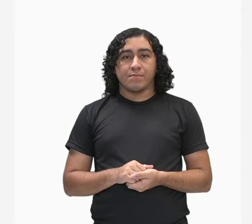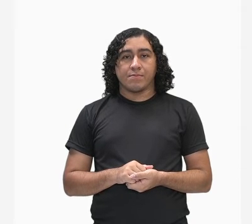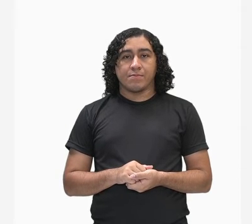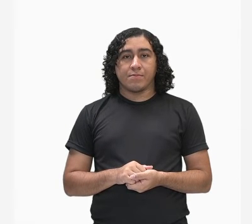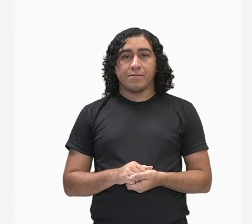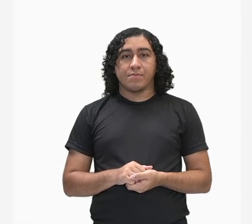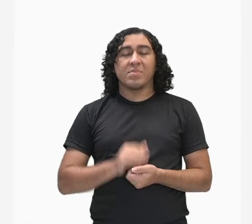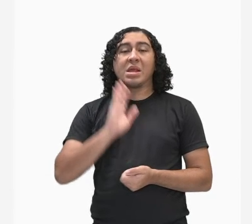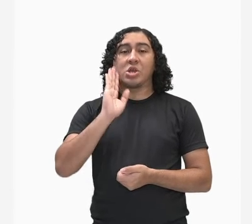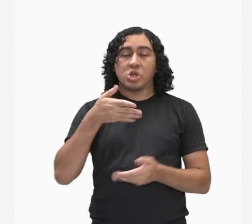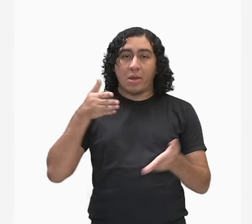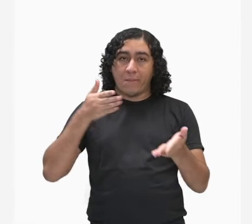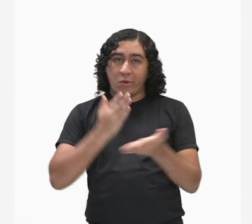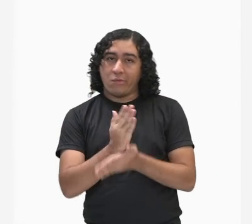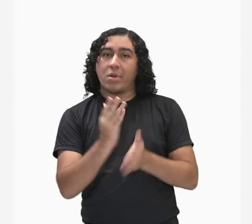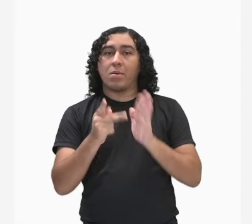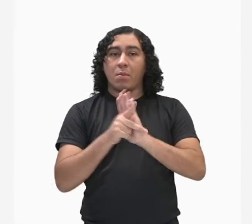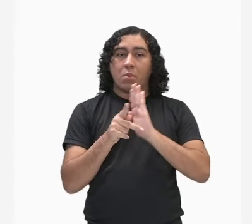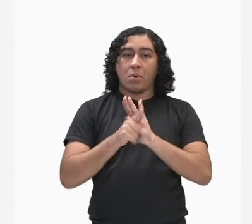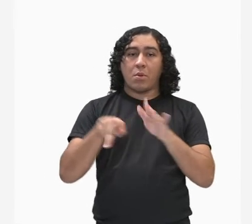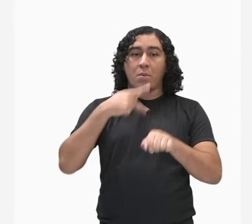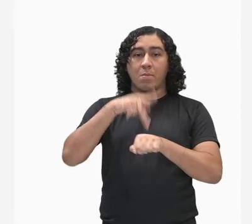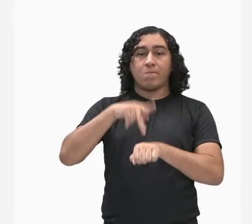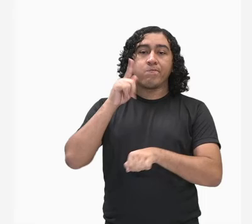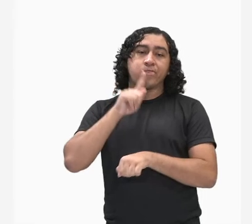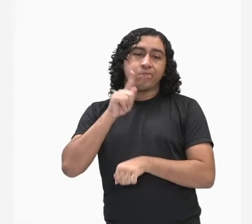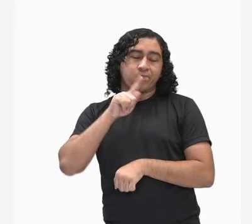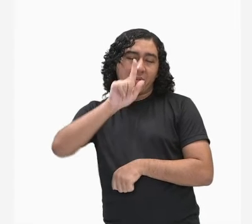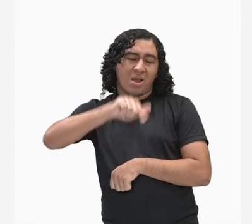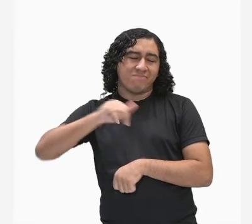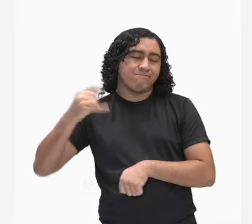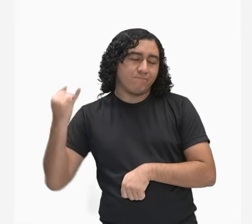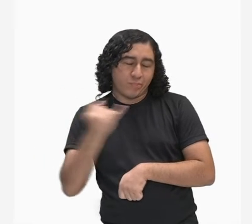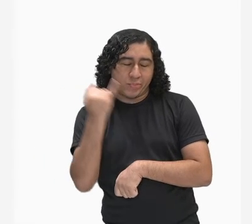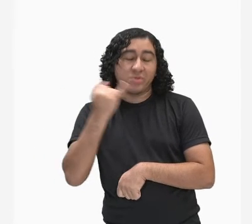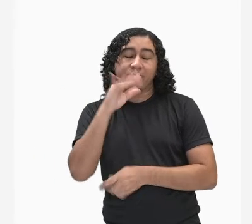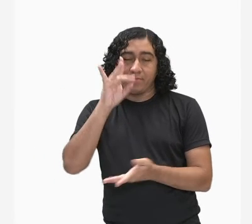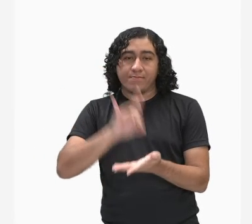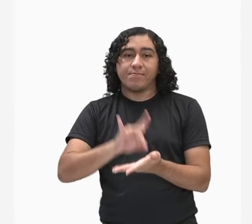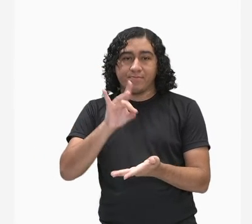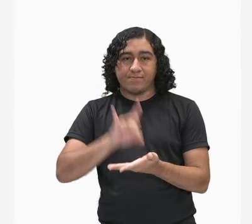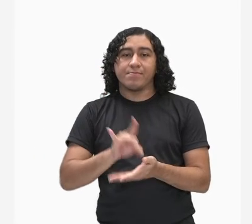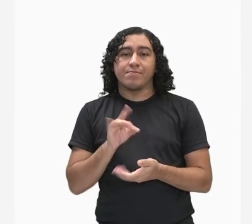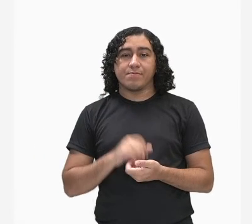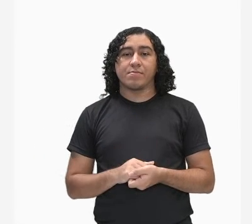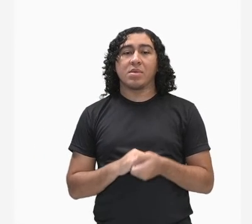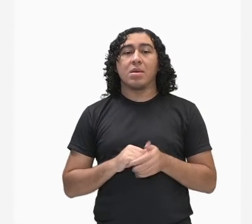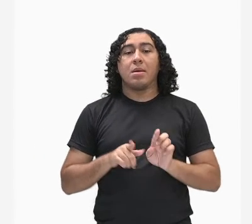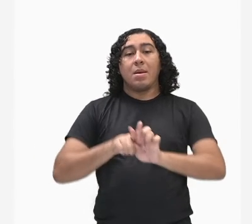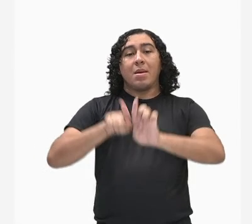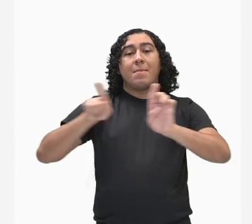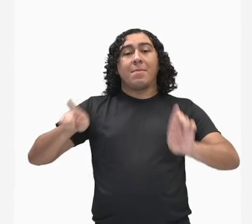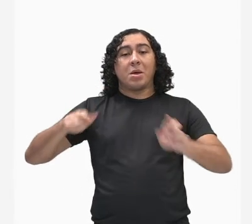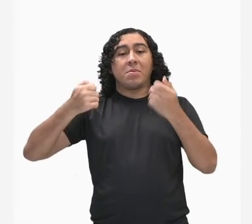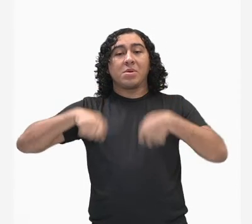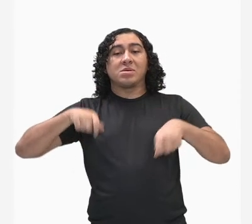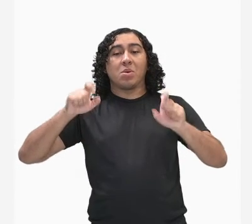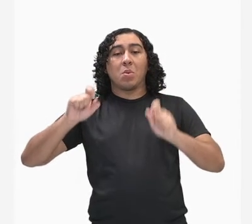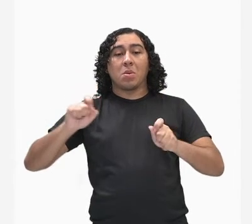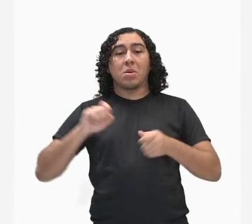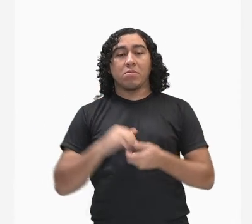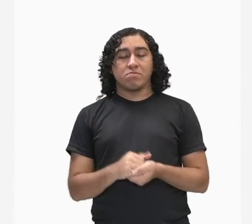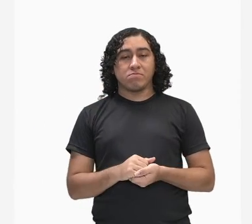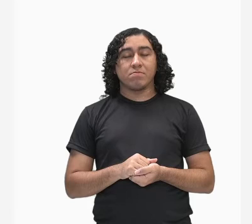pelos Estados Unidos foi importantíssimo, mas se fazia necessário que